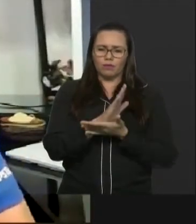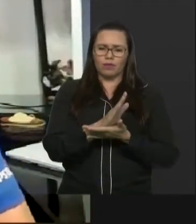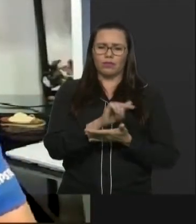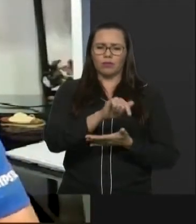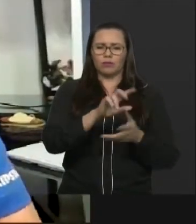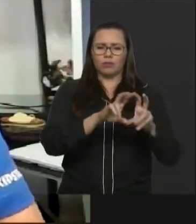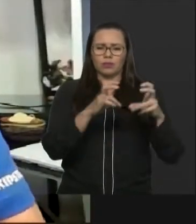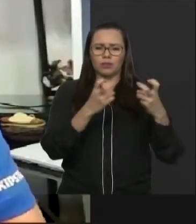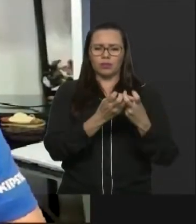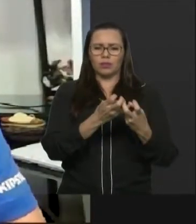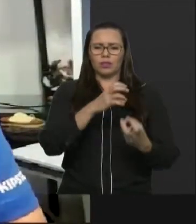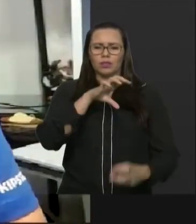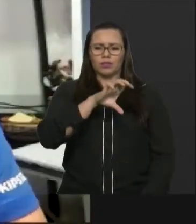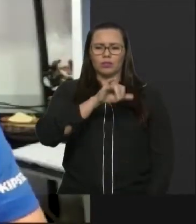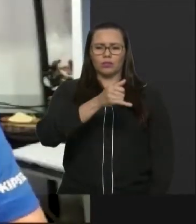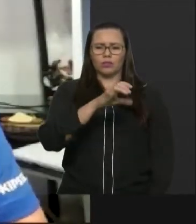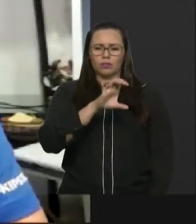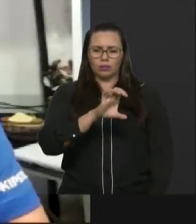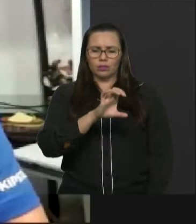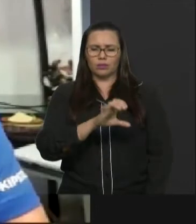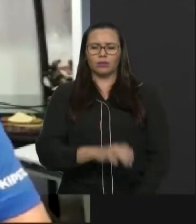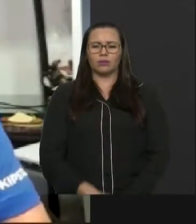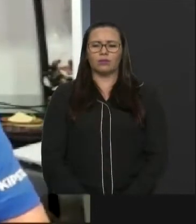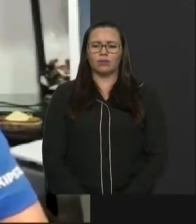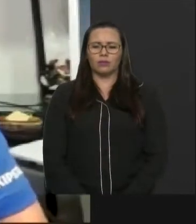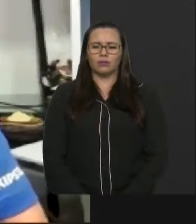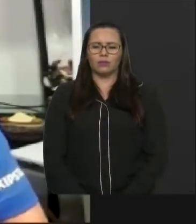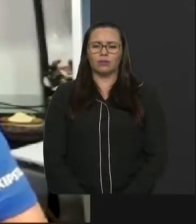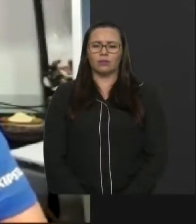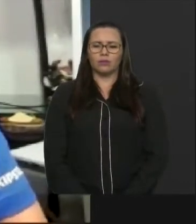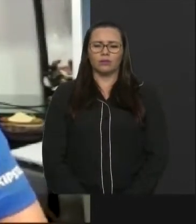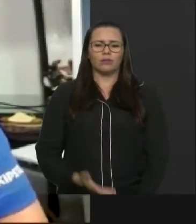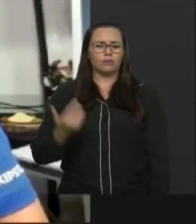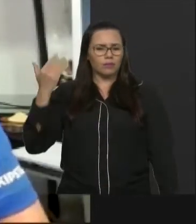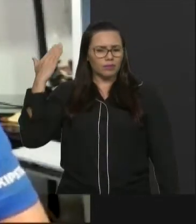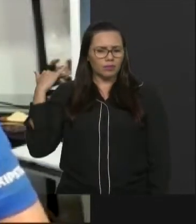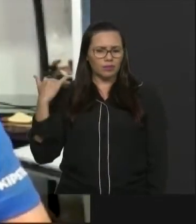em situação remota, passada, aliás.